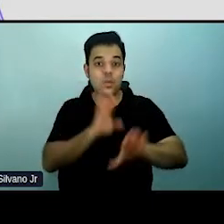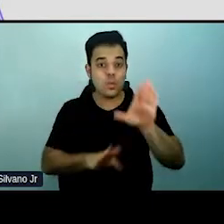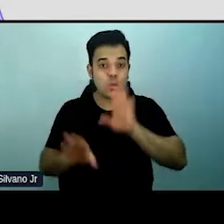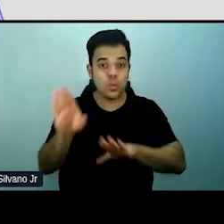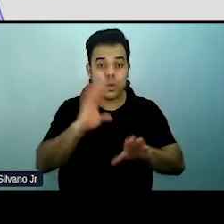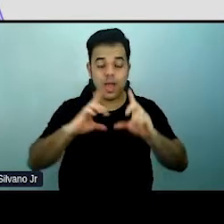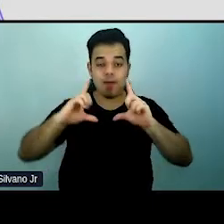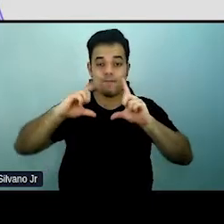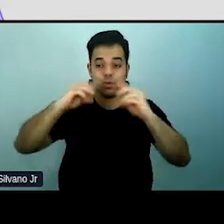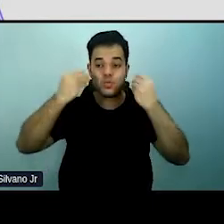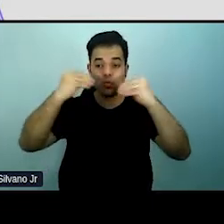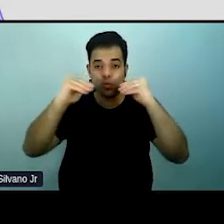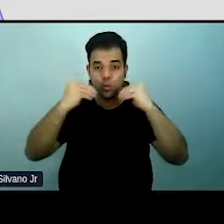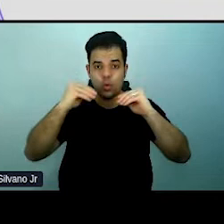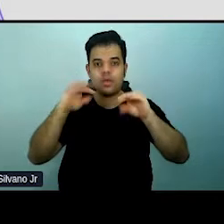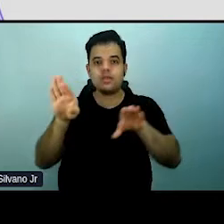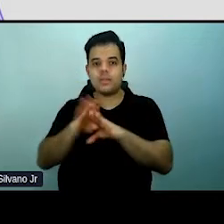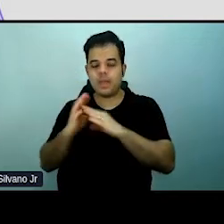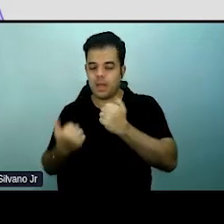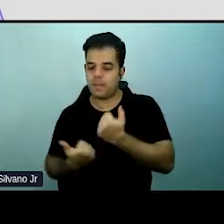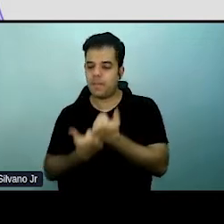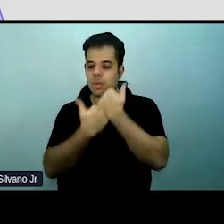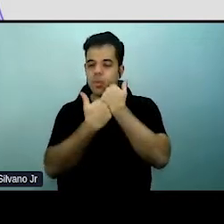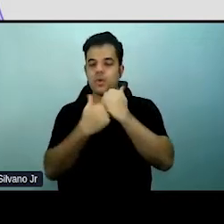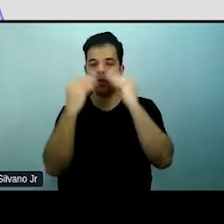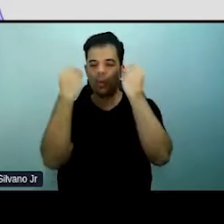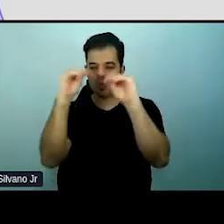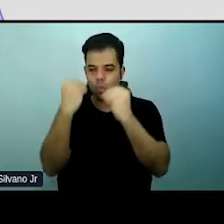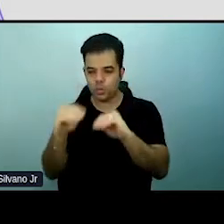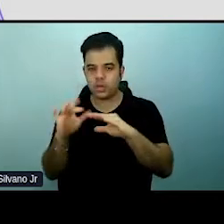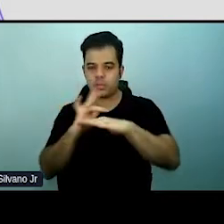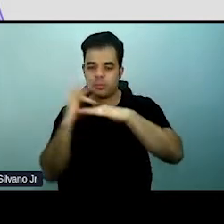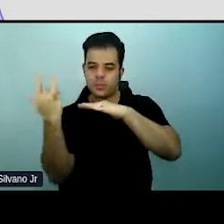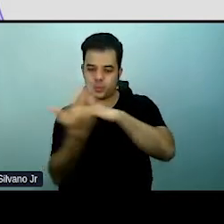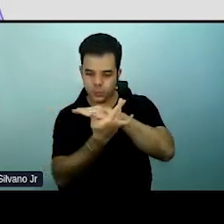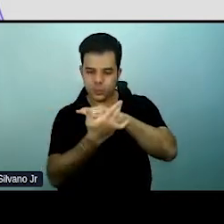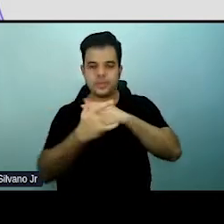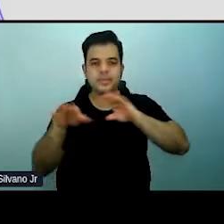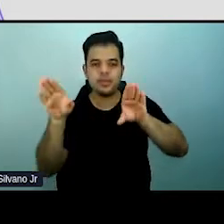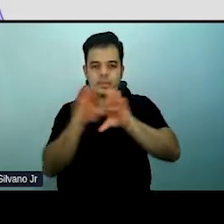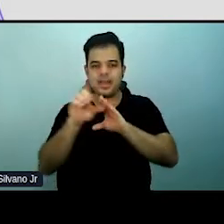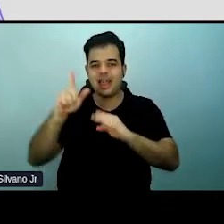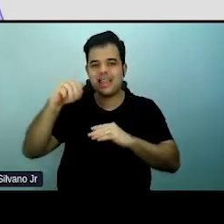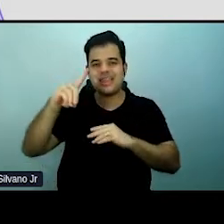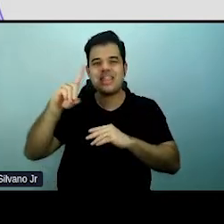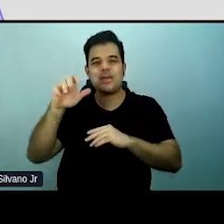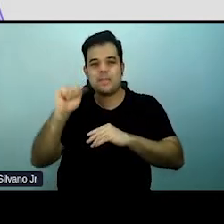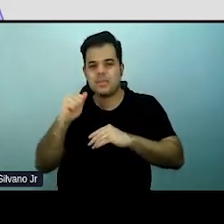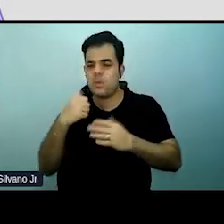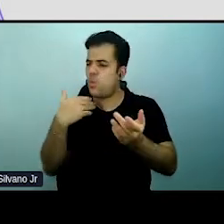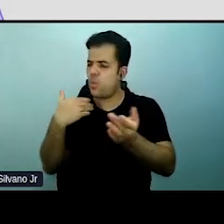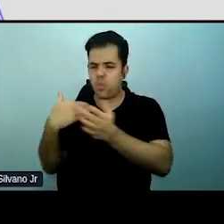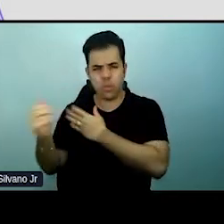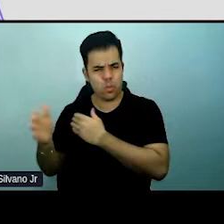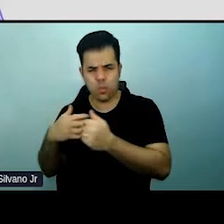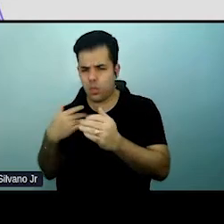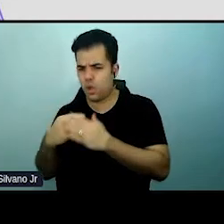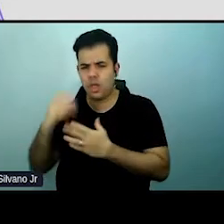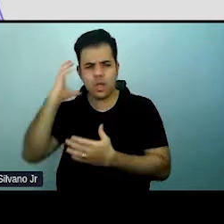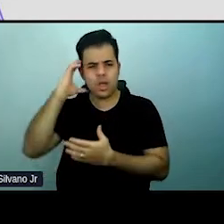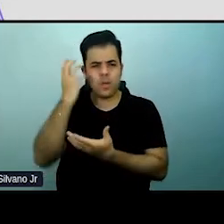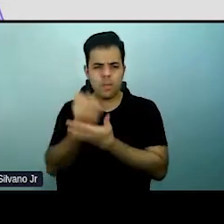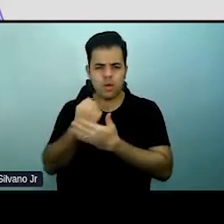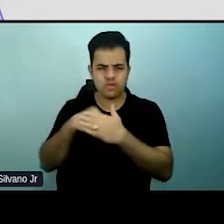no apoio para as nossas postagens, para as nossas publicações nos canais que a Lambda tem, quer seja para o nosso podcast, para o